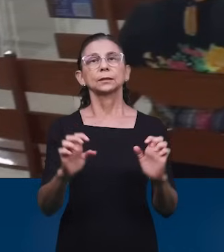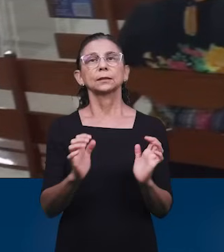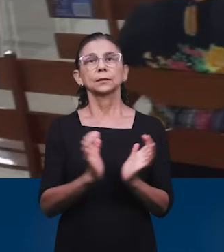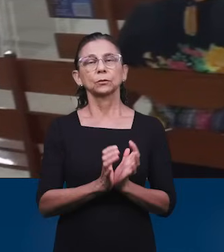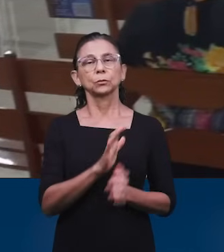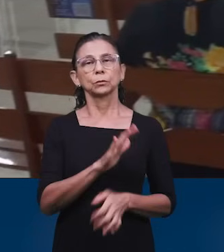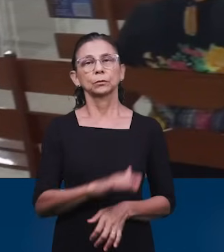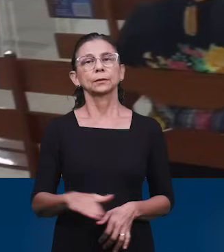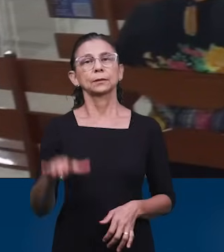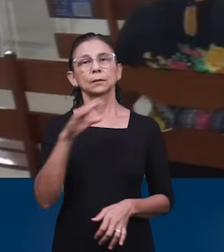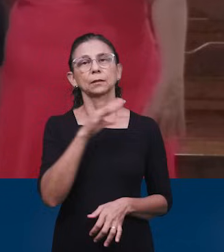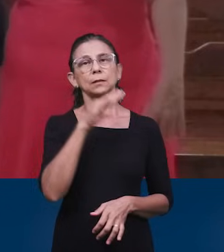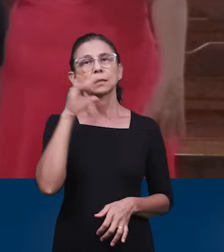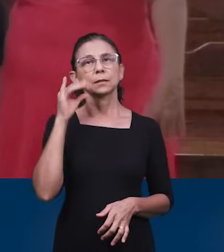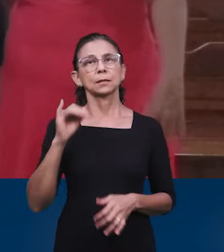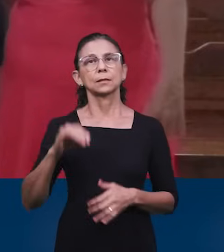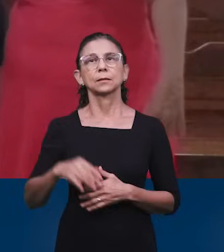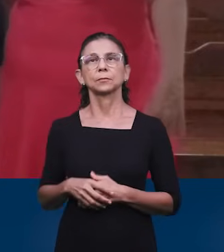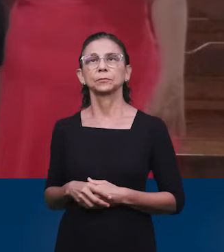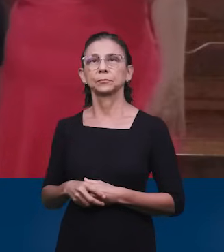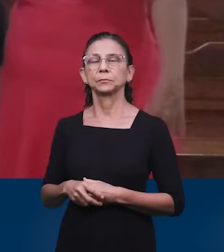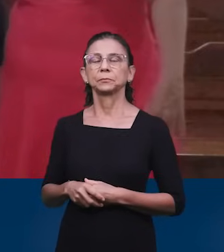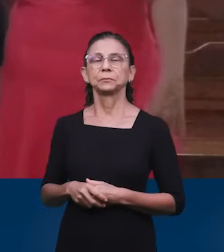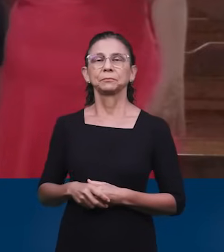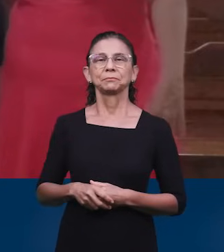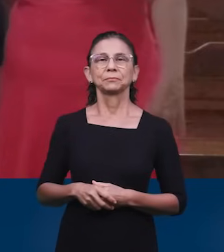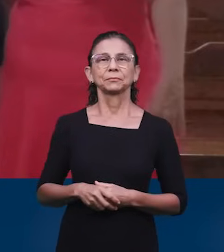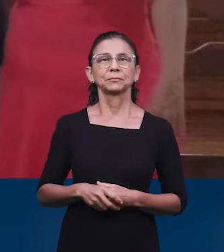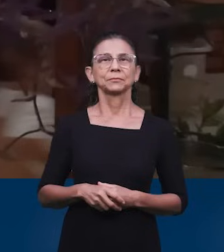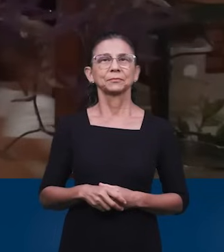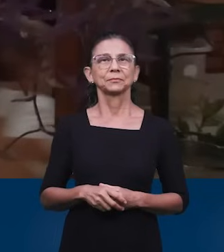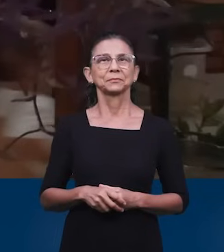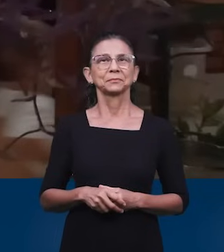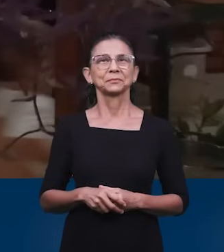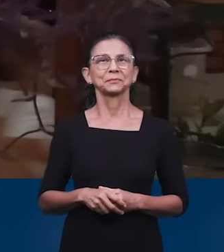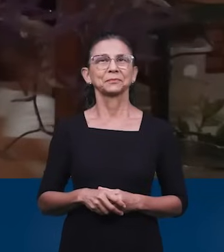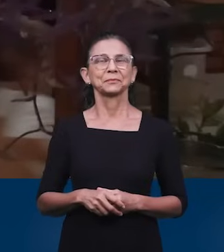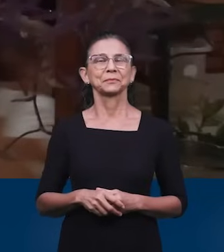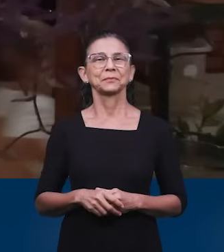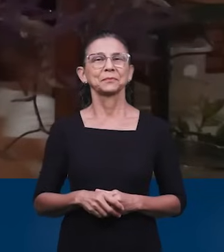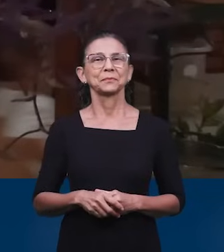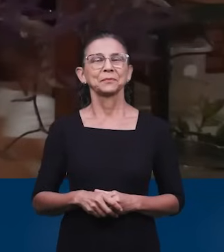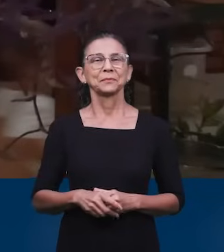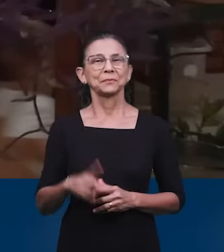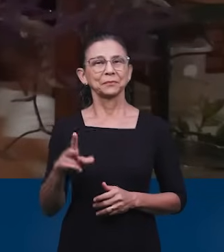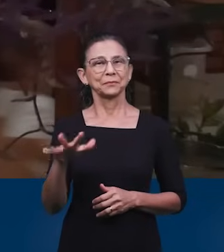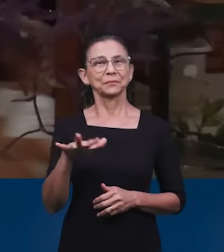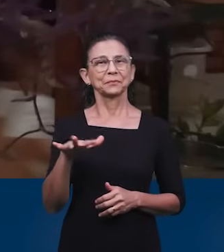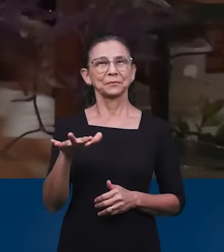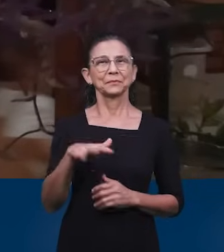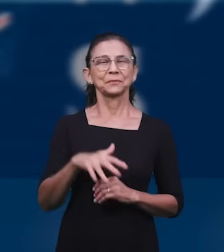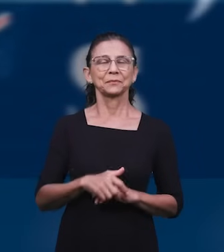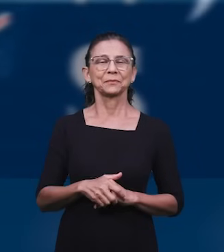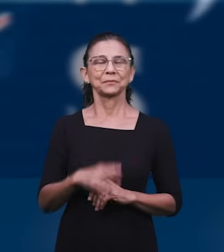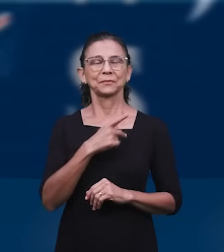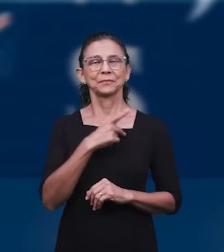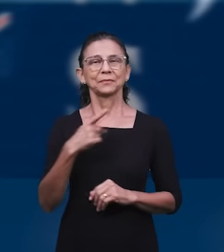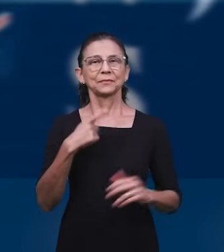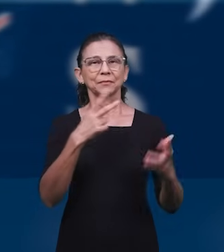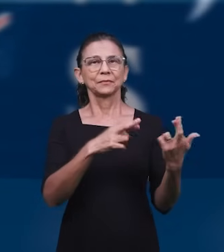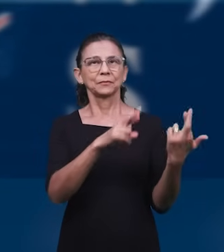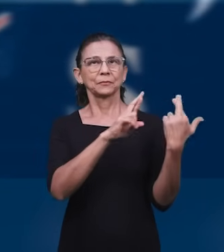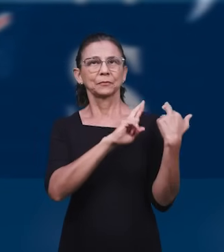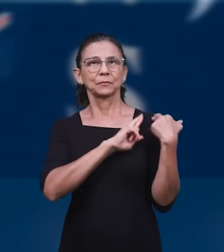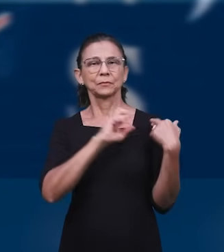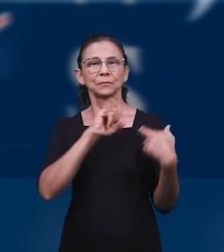Cias. Foi realizada a evangelização de classes na Igreja Cristã Maranata, Pontal do Araguaia, no Mato Grosso. O pastor responsável ali